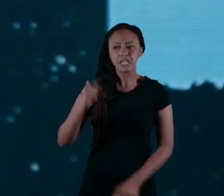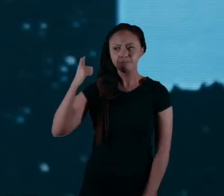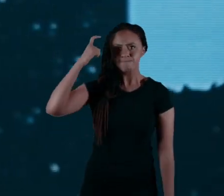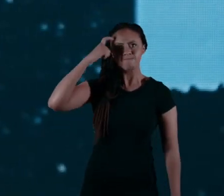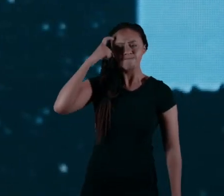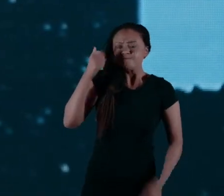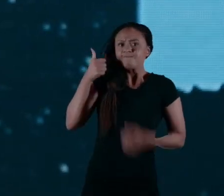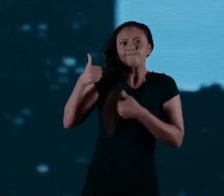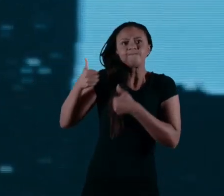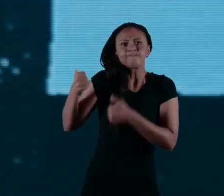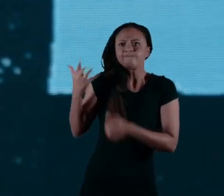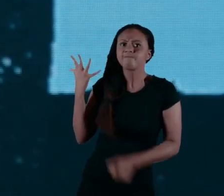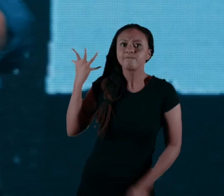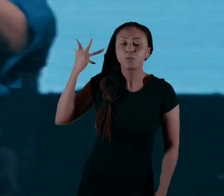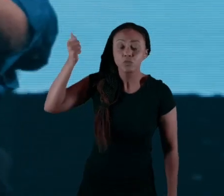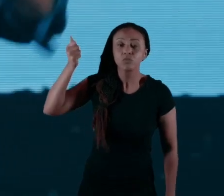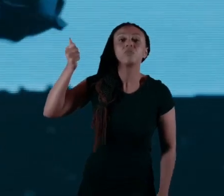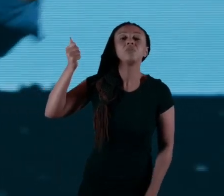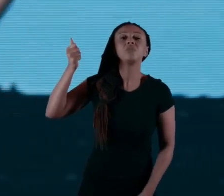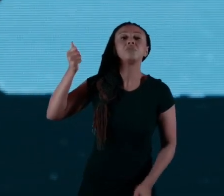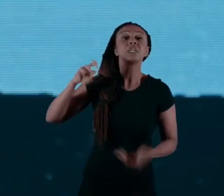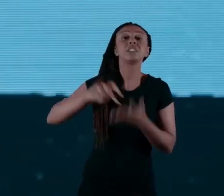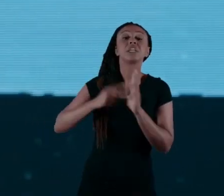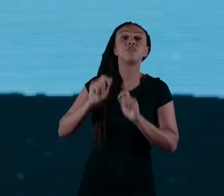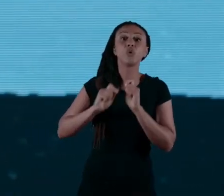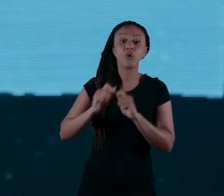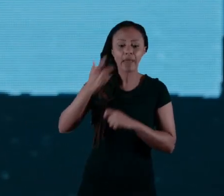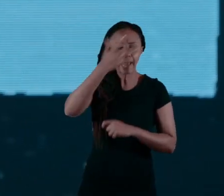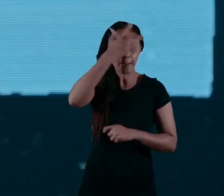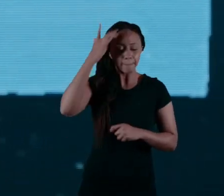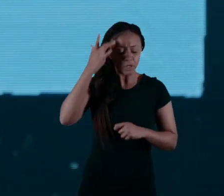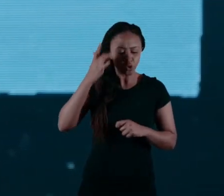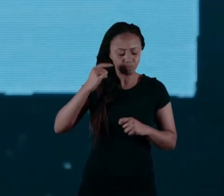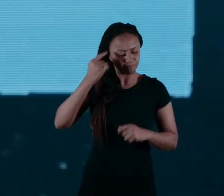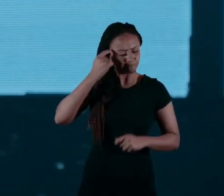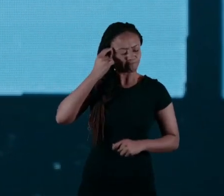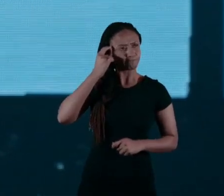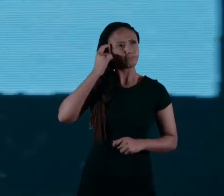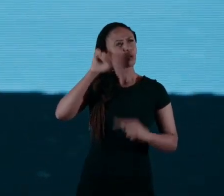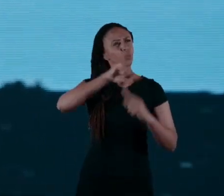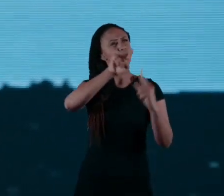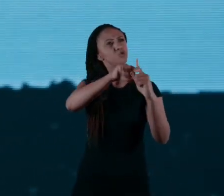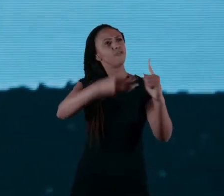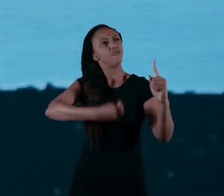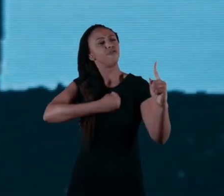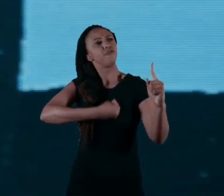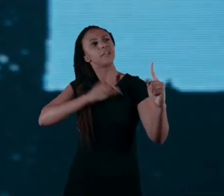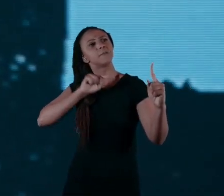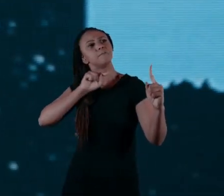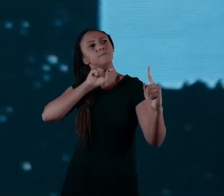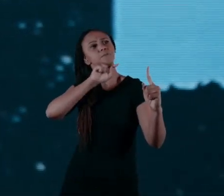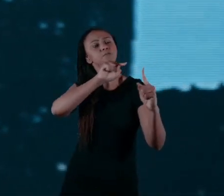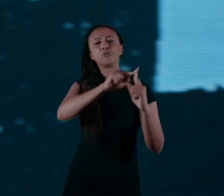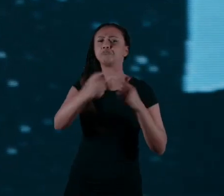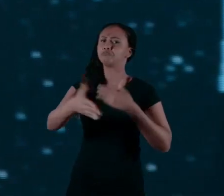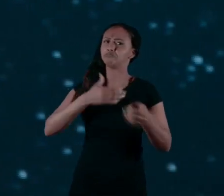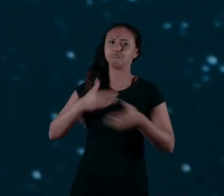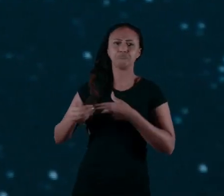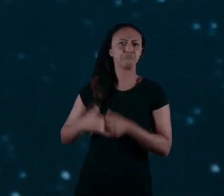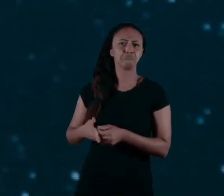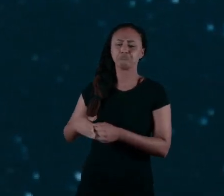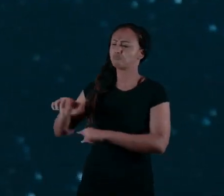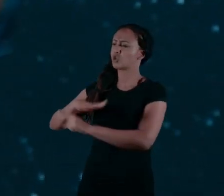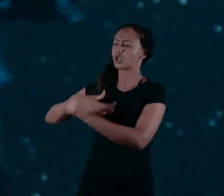capacita o indivíduo que a tem a ser o que ele quer na vida. Então, independente do lugar onde ele nasceu, do